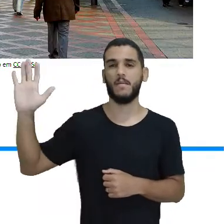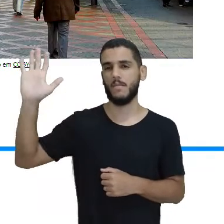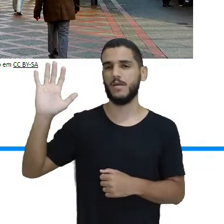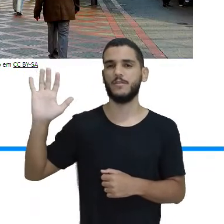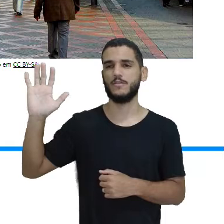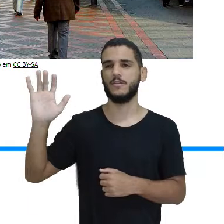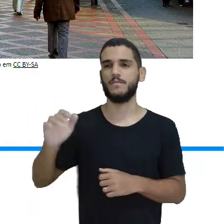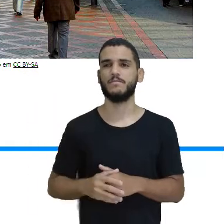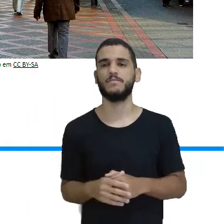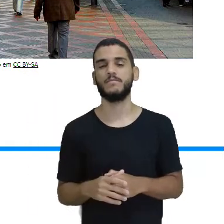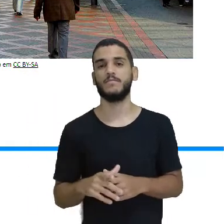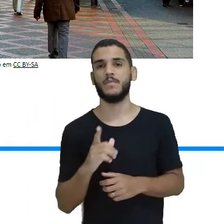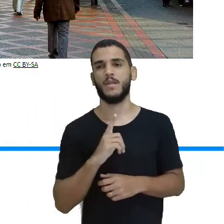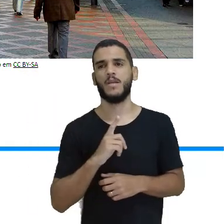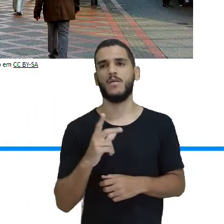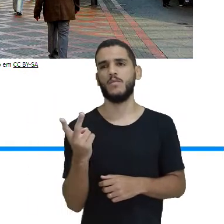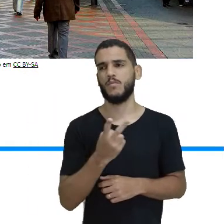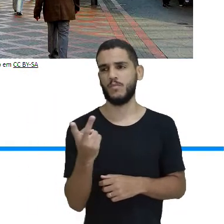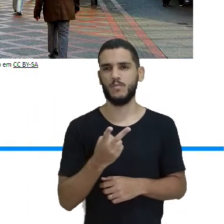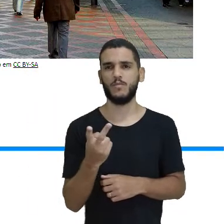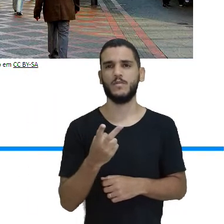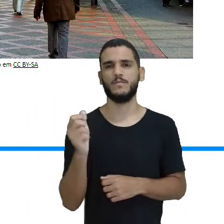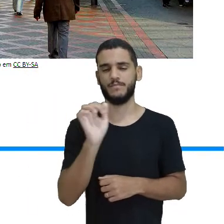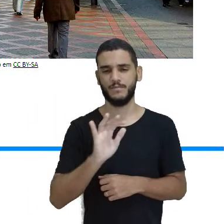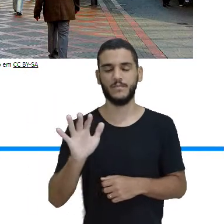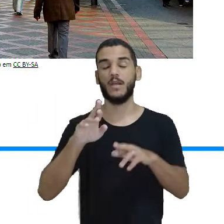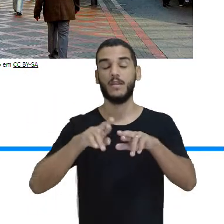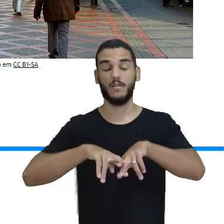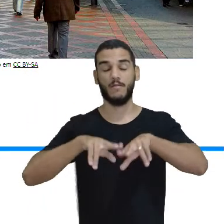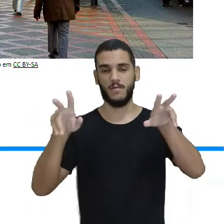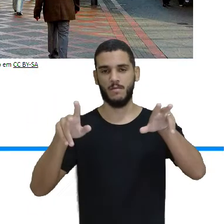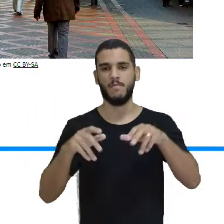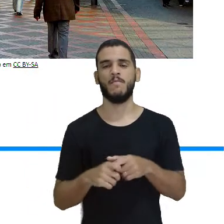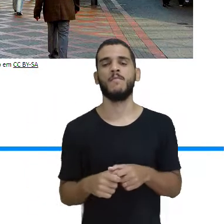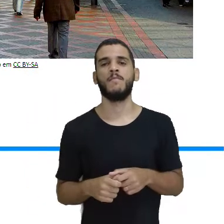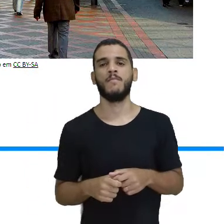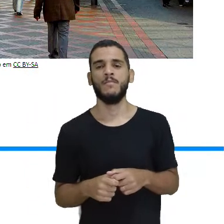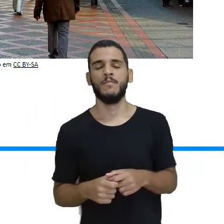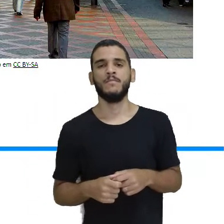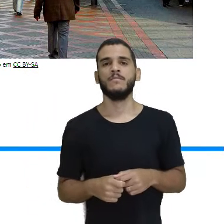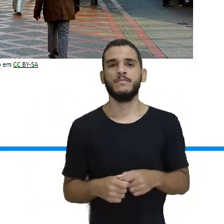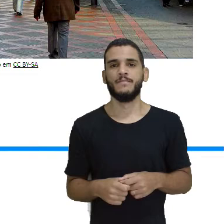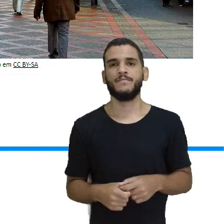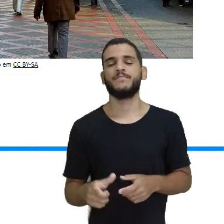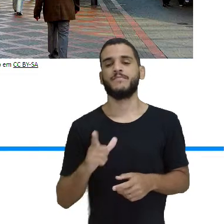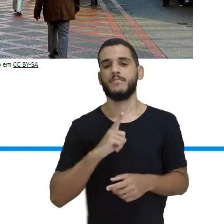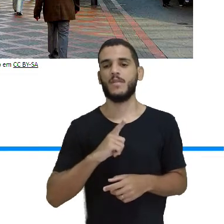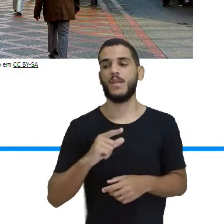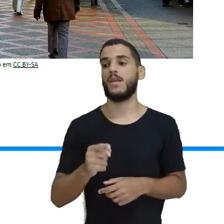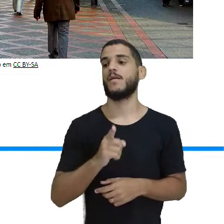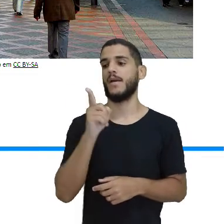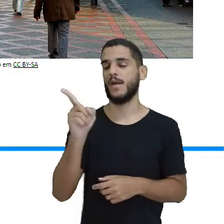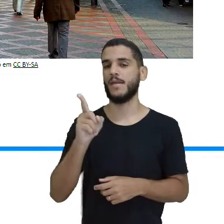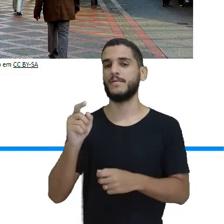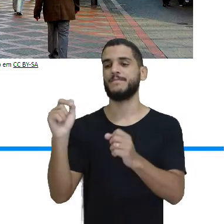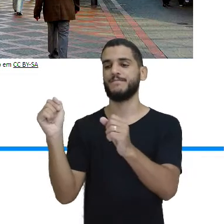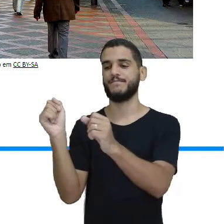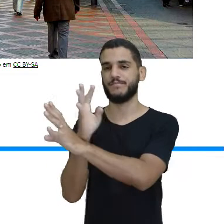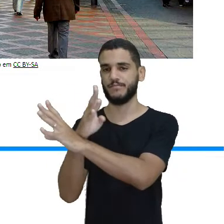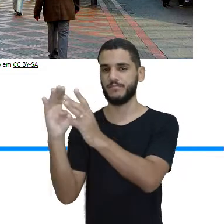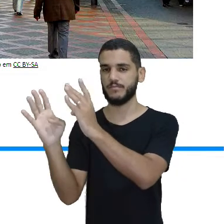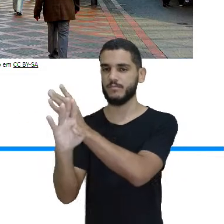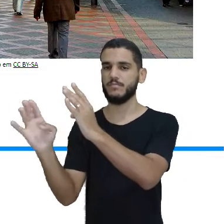na verdade foram duas áreas que nós mostramos, diferentes. Então, nós temos uma área urbana ou cidade,